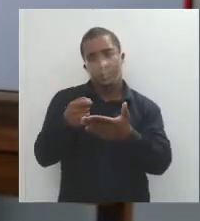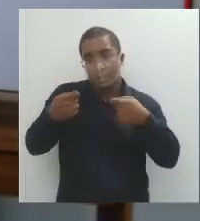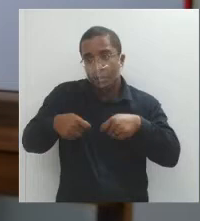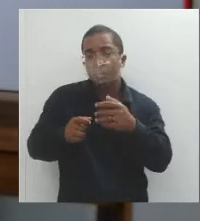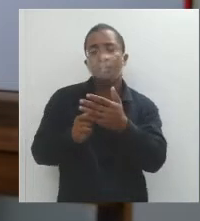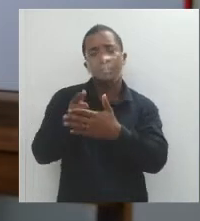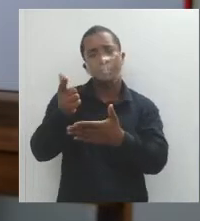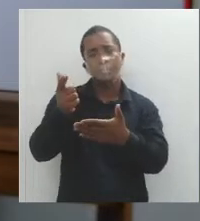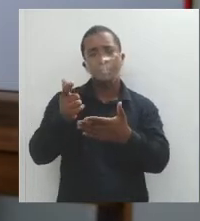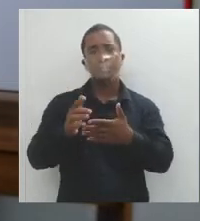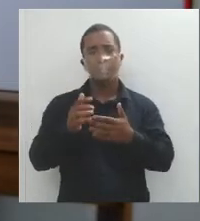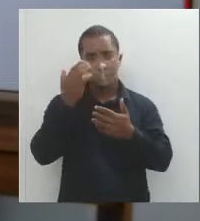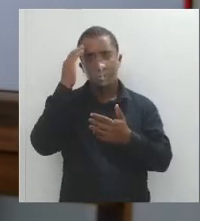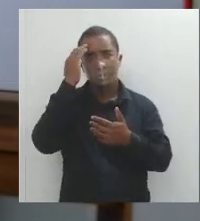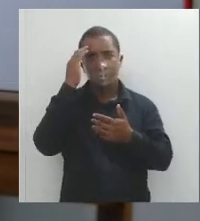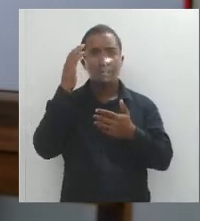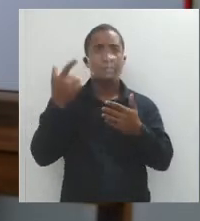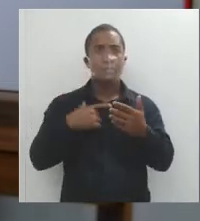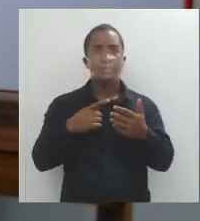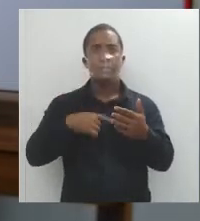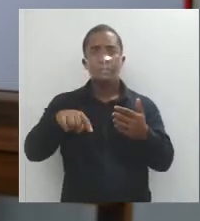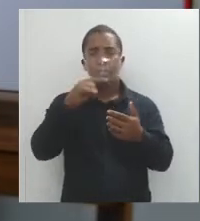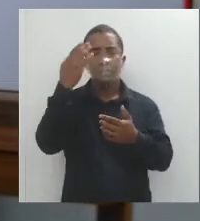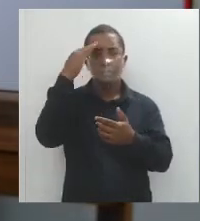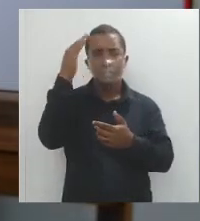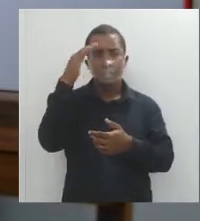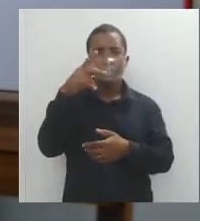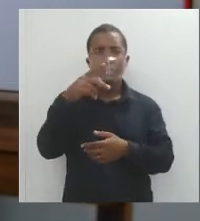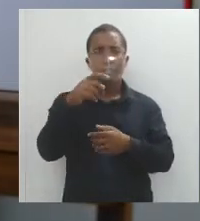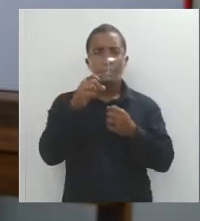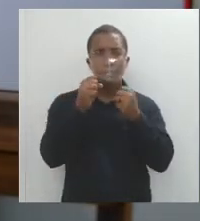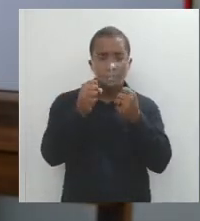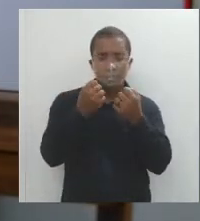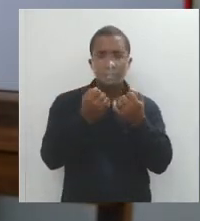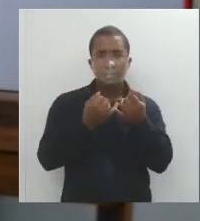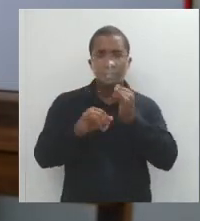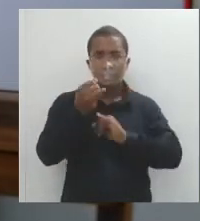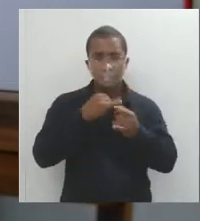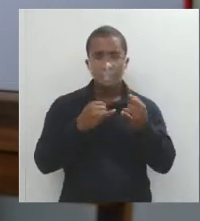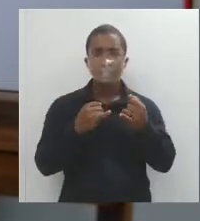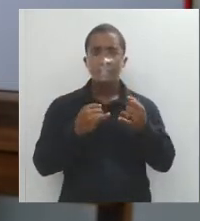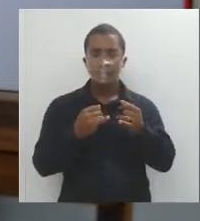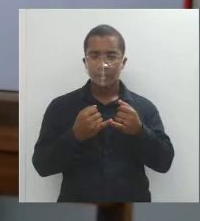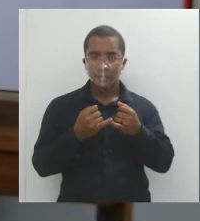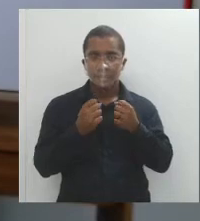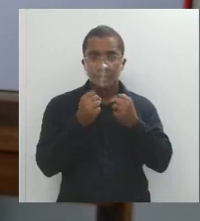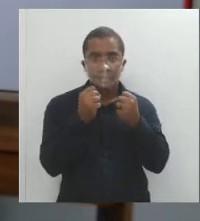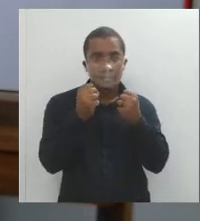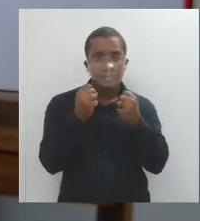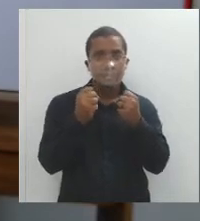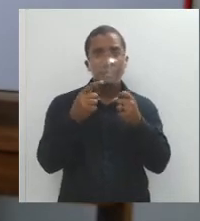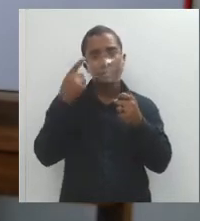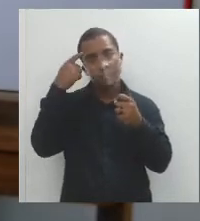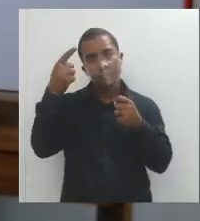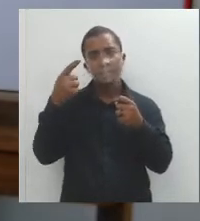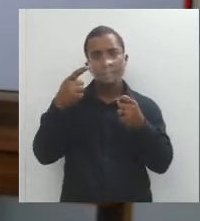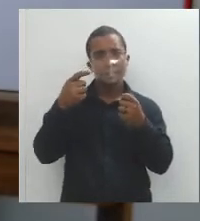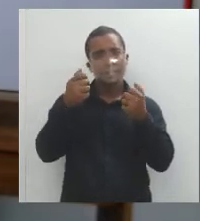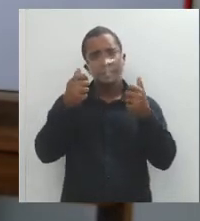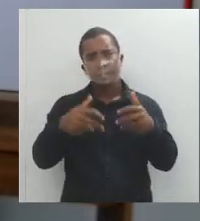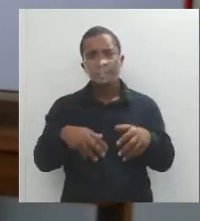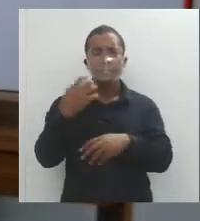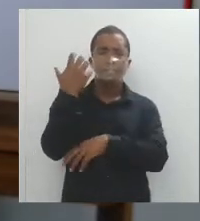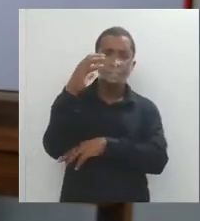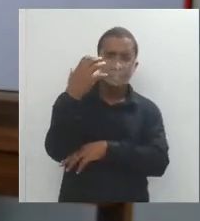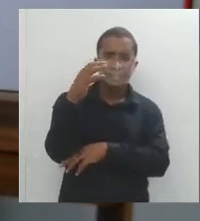o conceito, né, na prática do que é potência elétrica, quando a gente discute ventilador, a gente discute, por exemplo, espremedor de laranja, essas coisas.